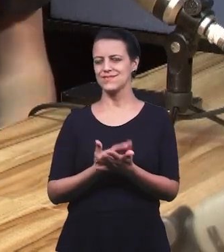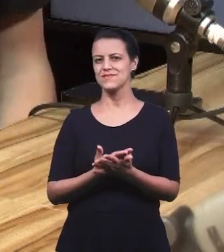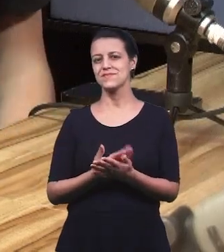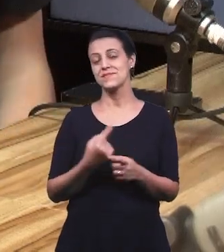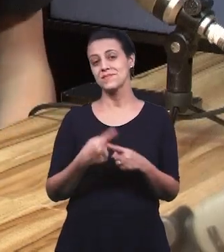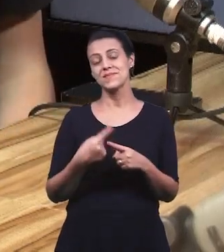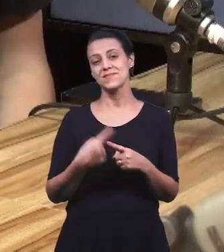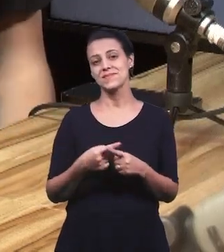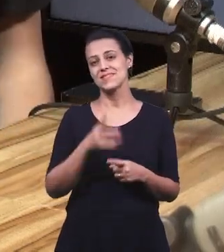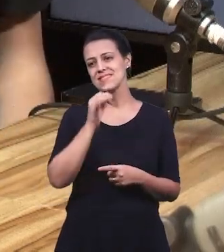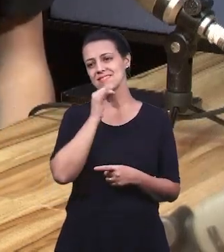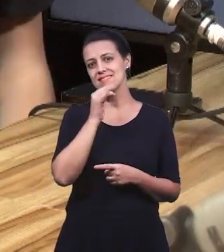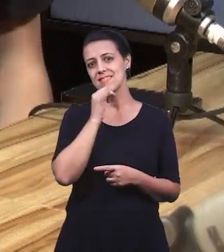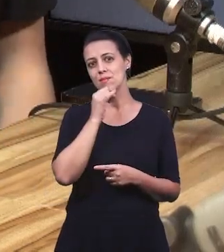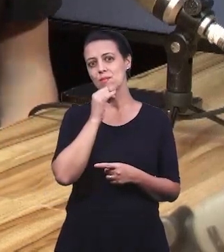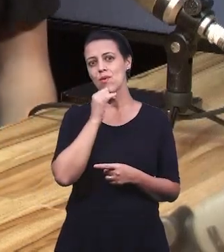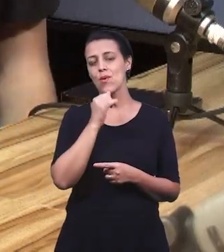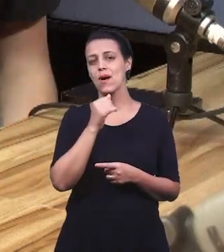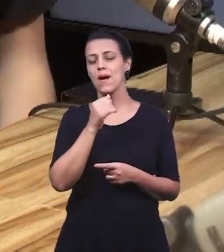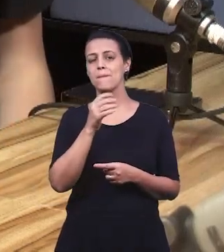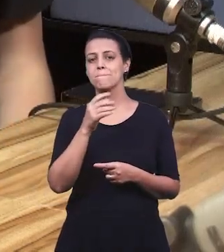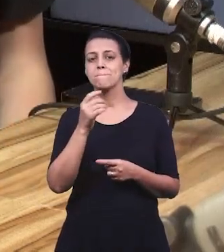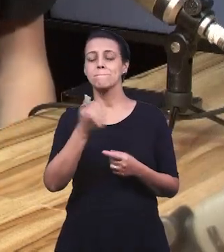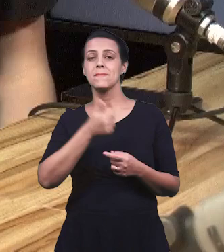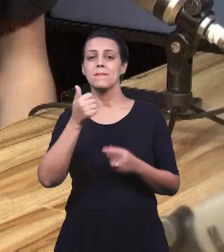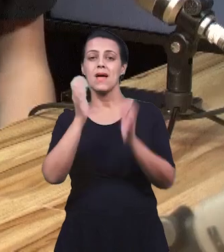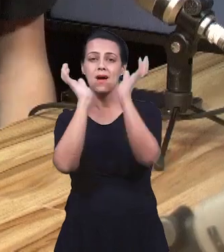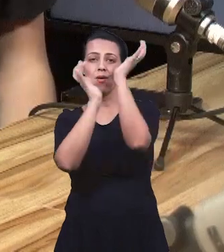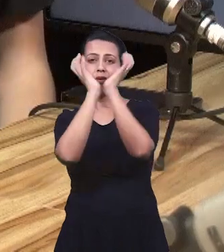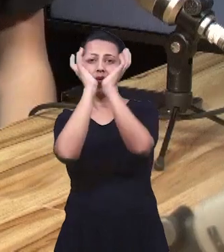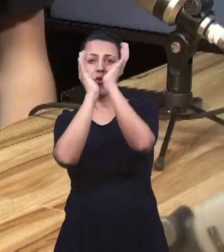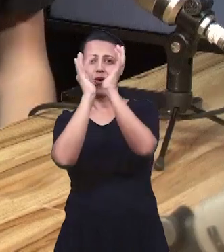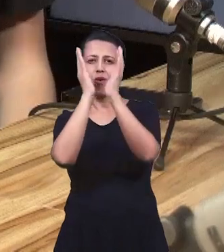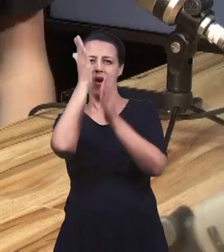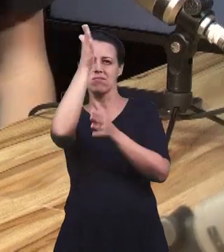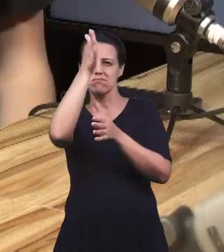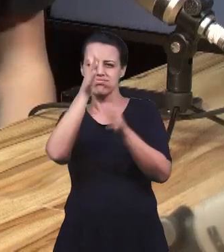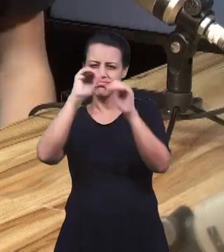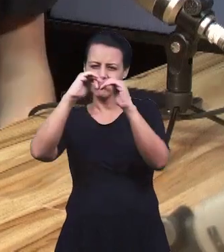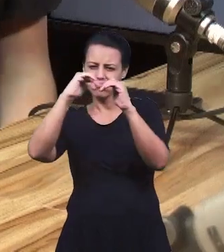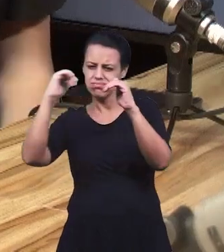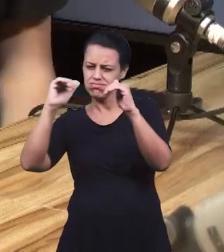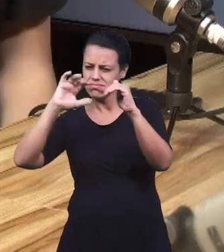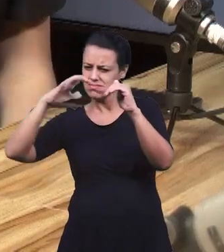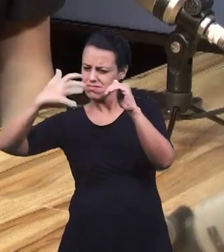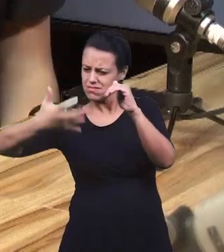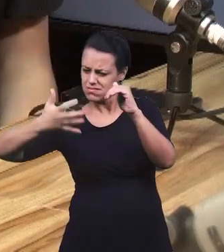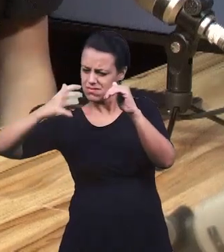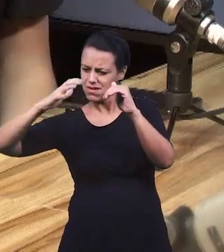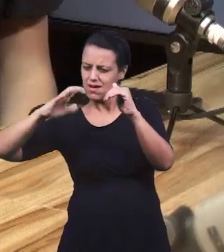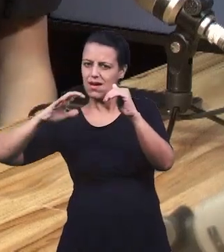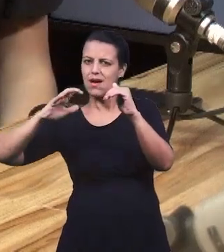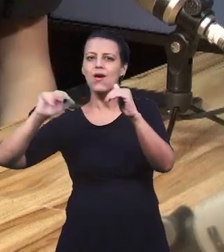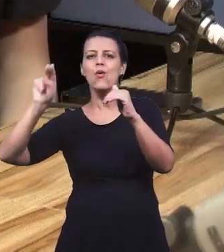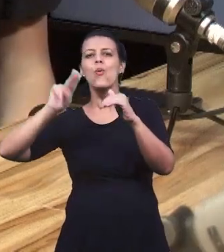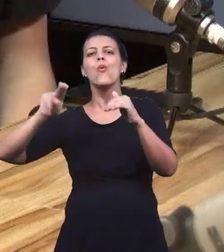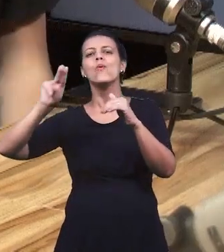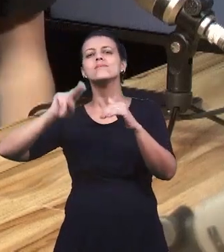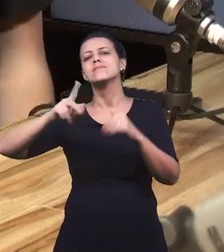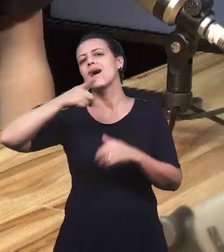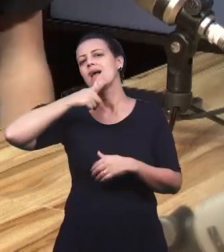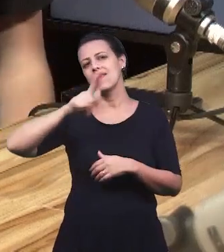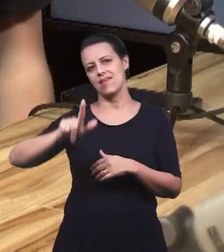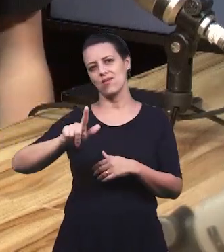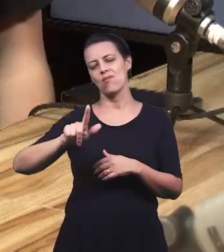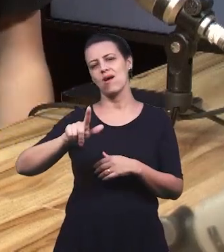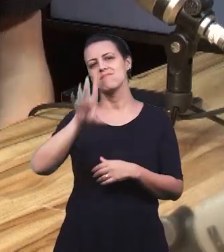bilíngue, ele utiliza parte do cérebro para ir conseguindo, eh, melhorar a aquisição da língua. Você